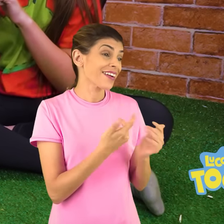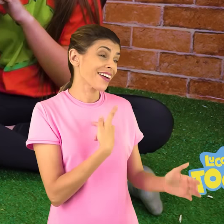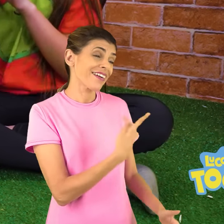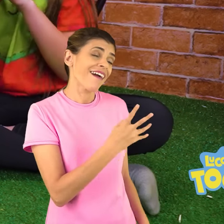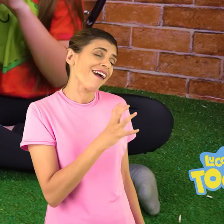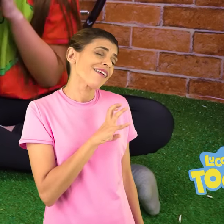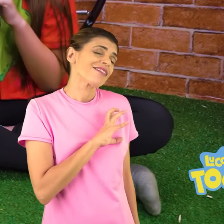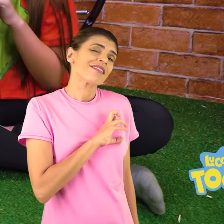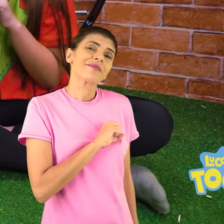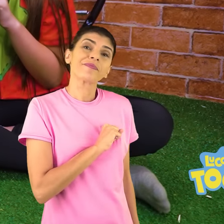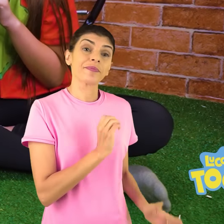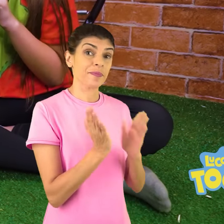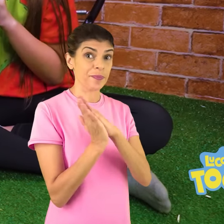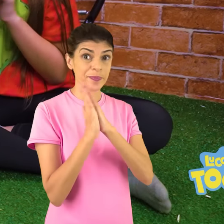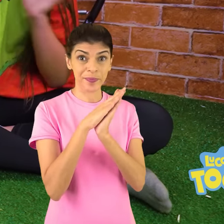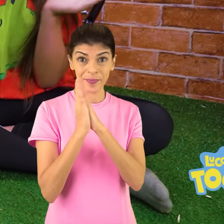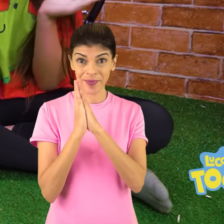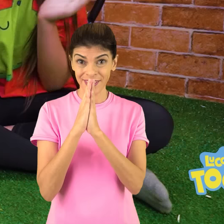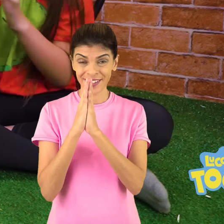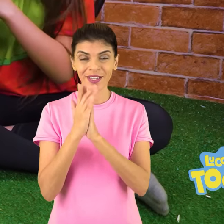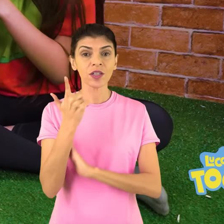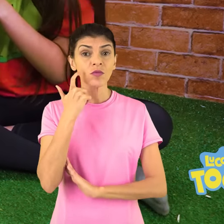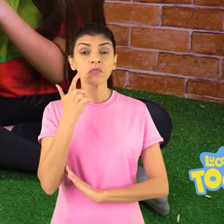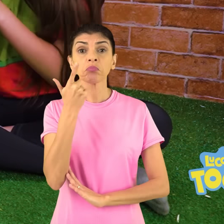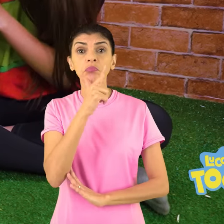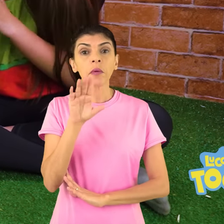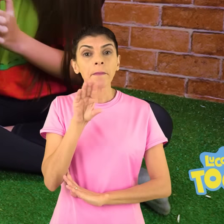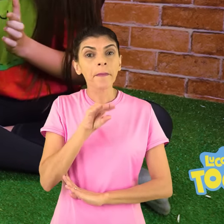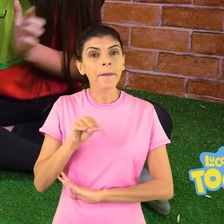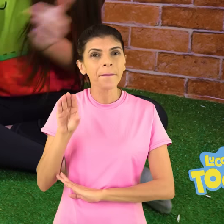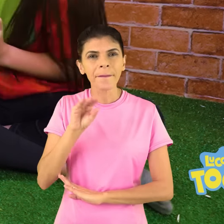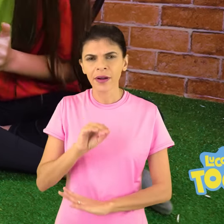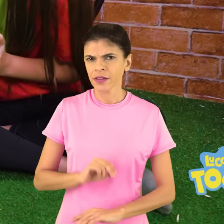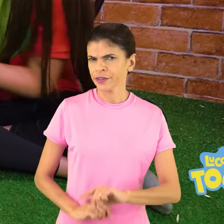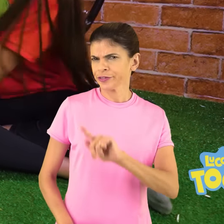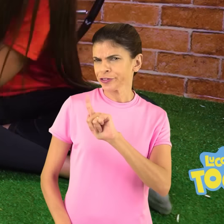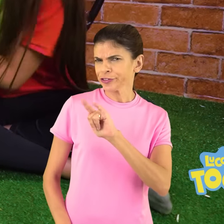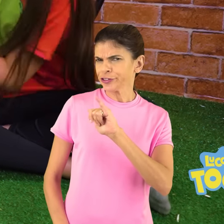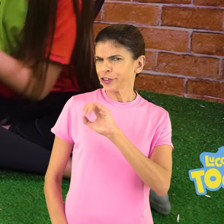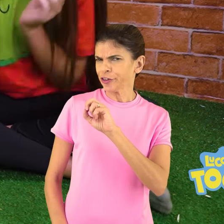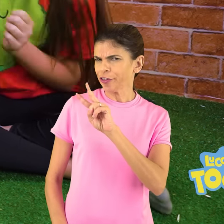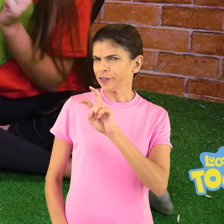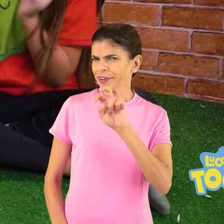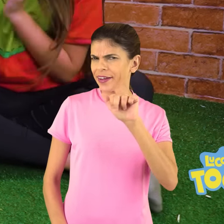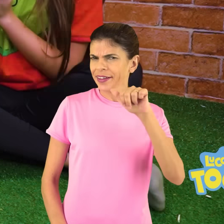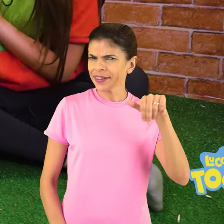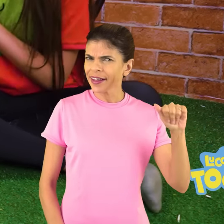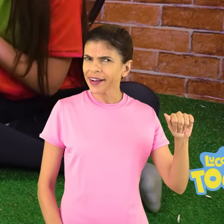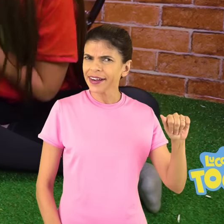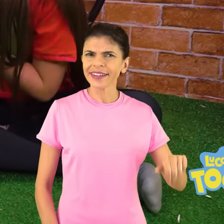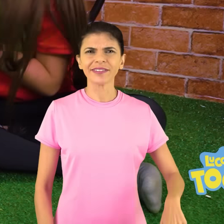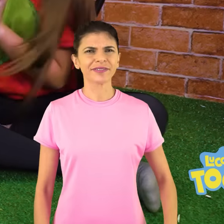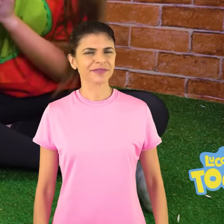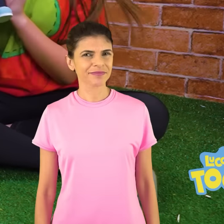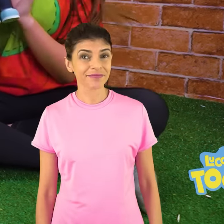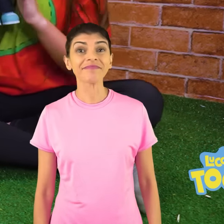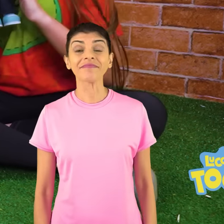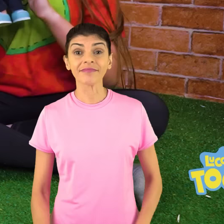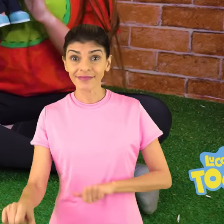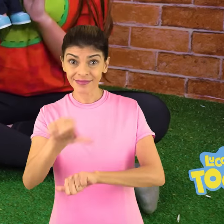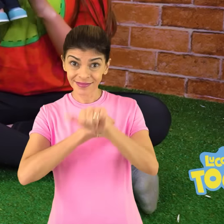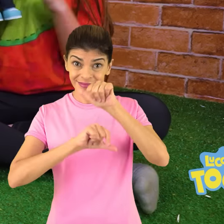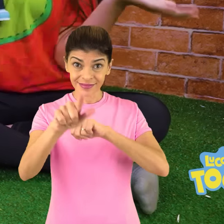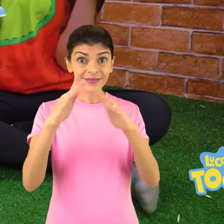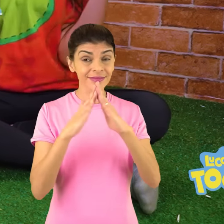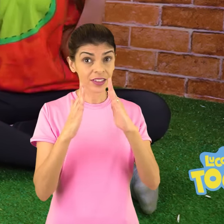amei! O boneco do Lucas Neto fala! E você